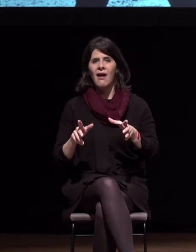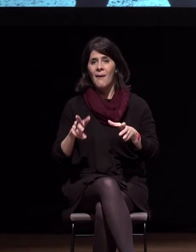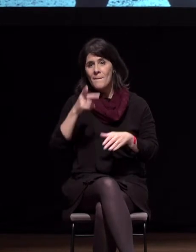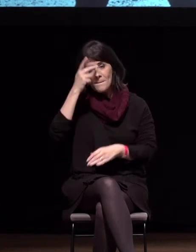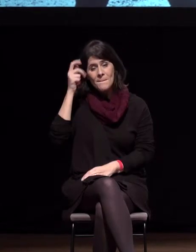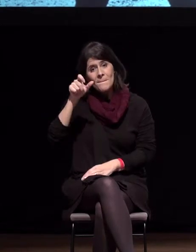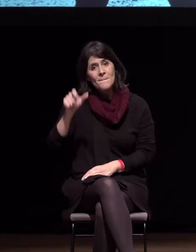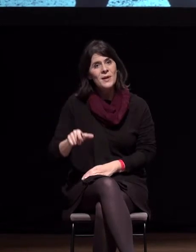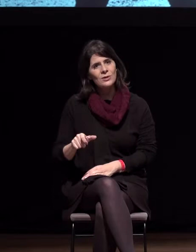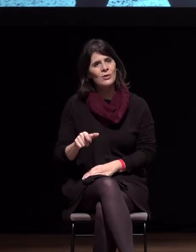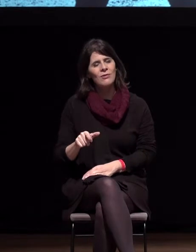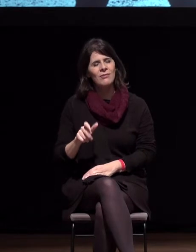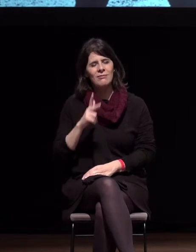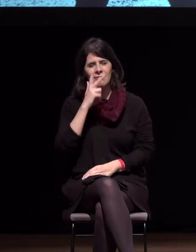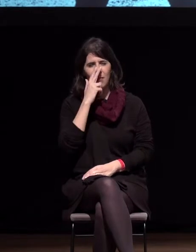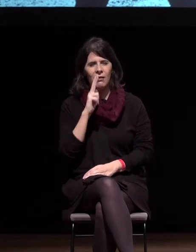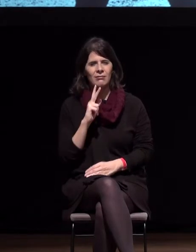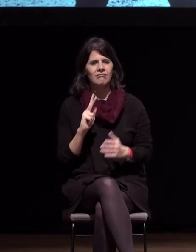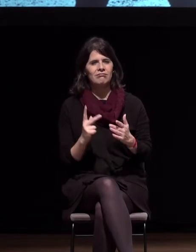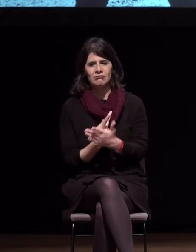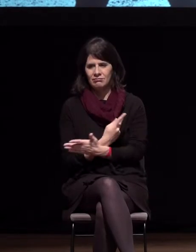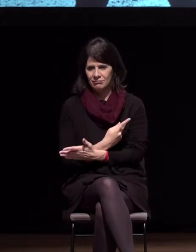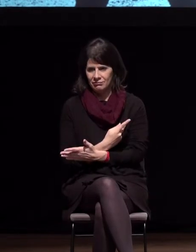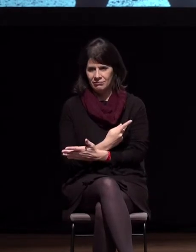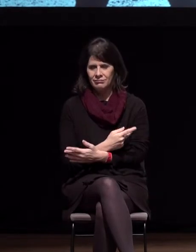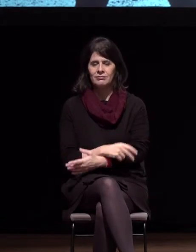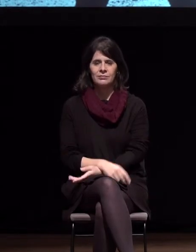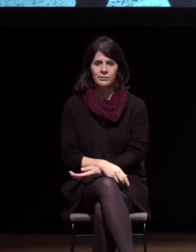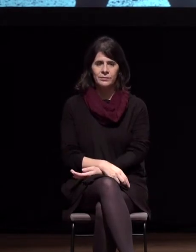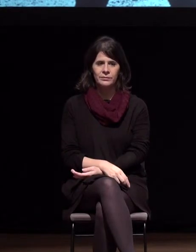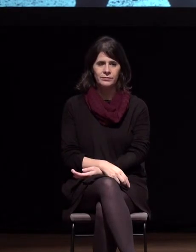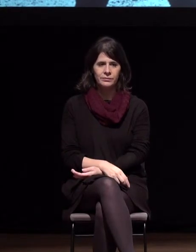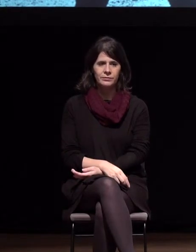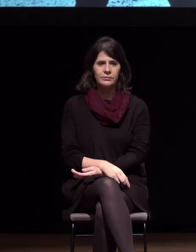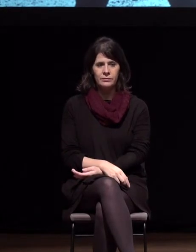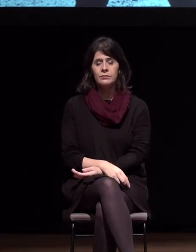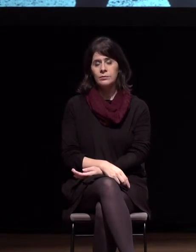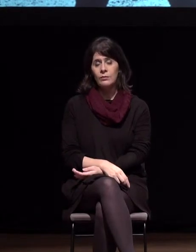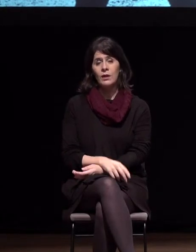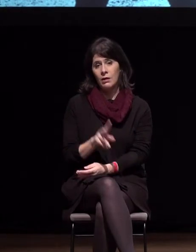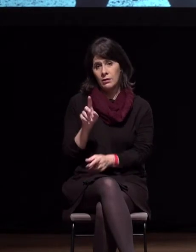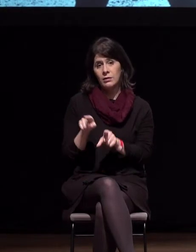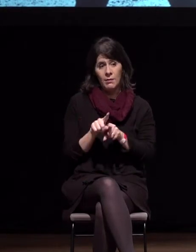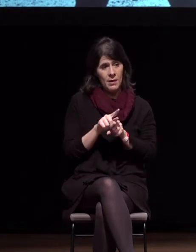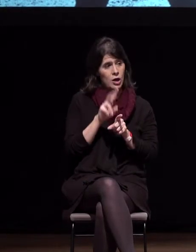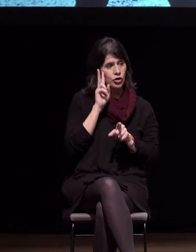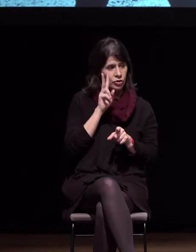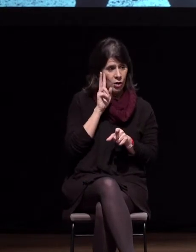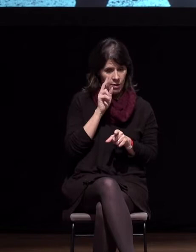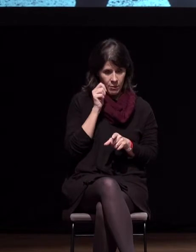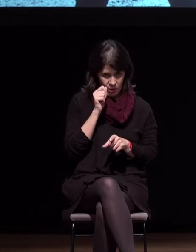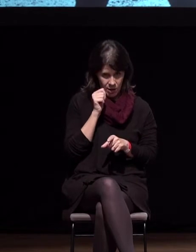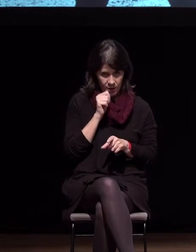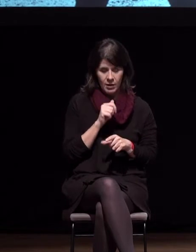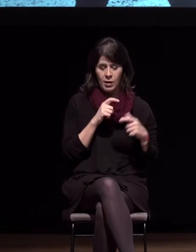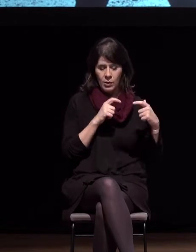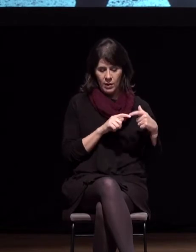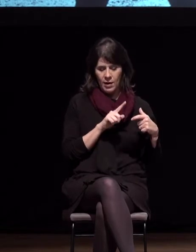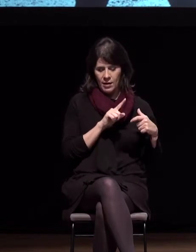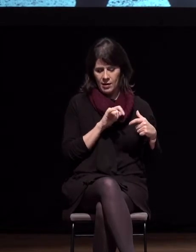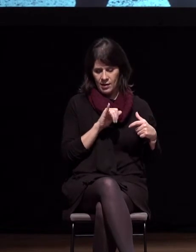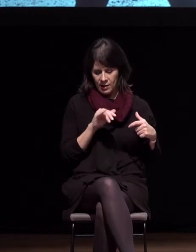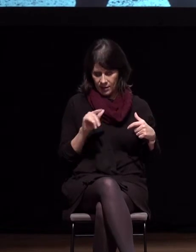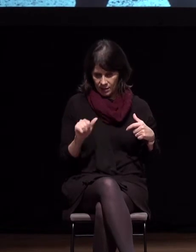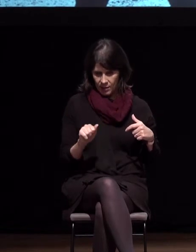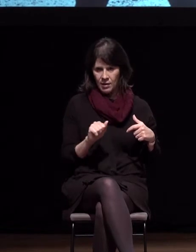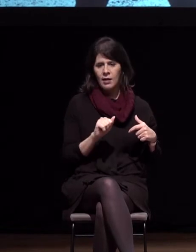aí, juntando também essa história das mulheres, ali na Várzea do Carmo, ainda no século XIX, comecinho do